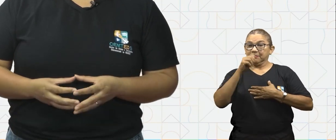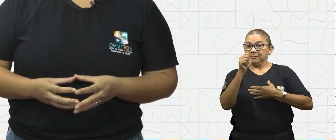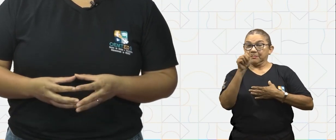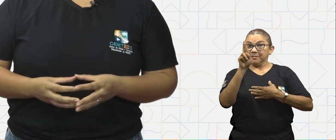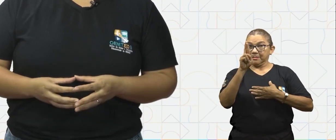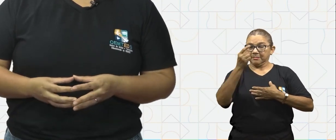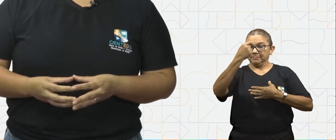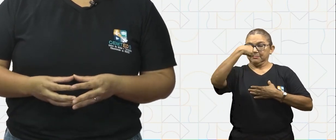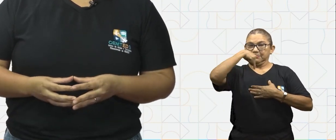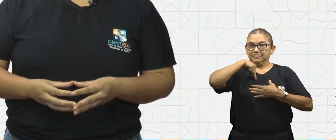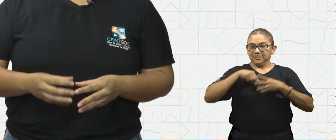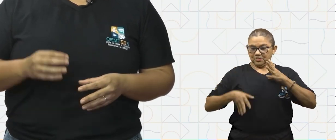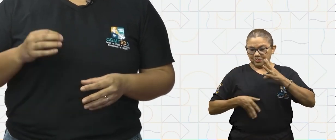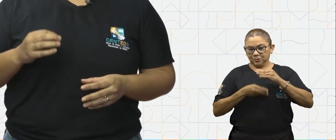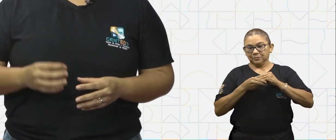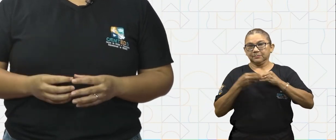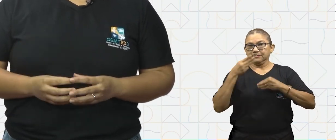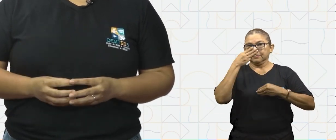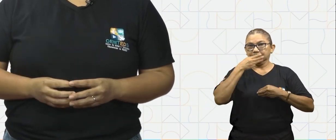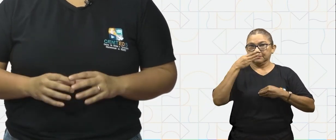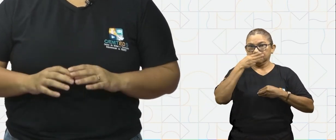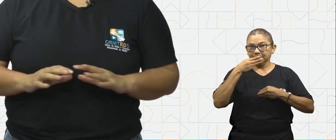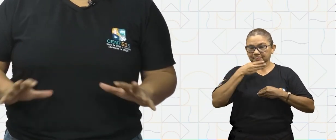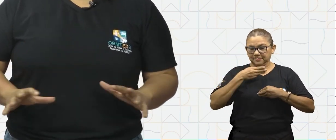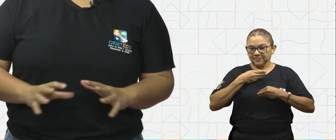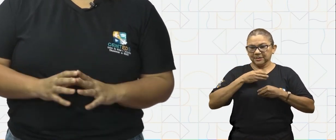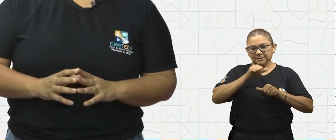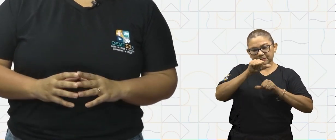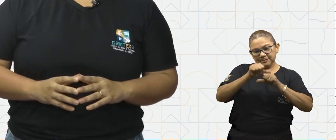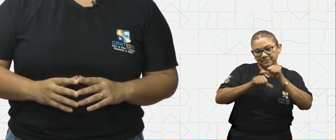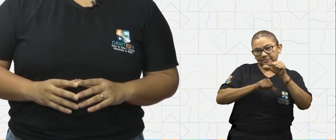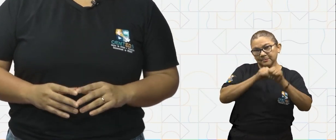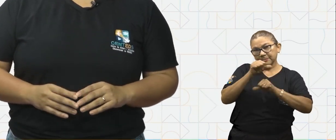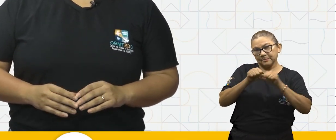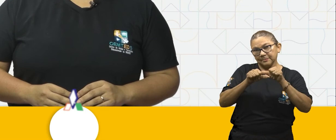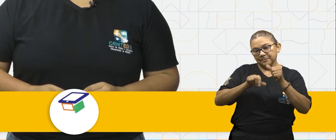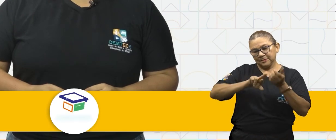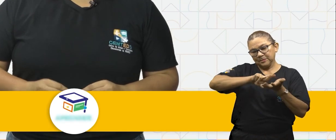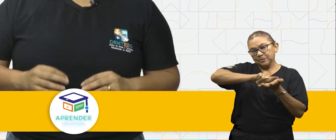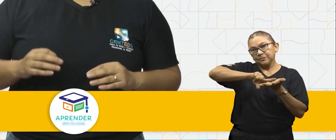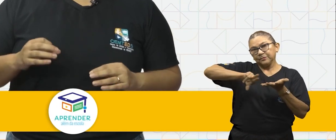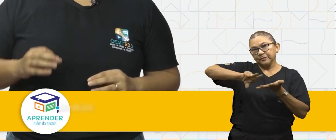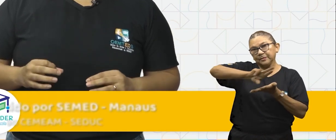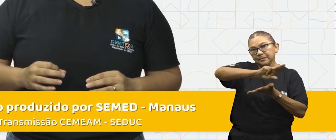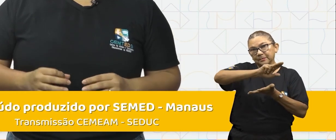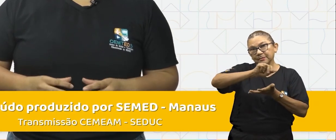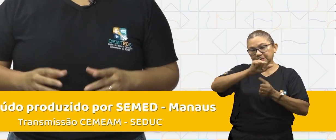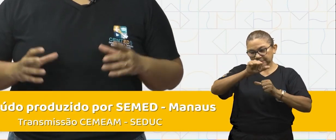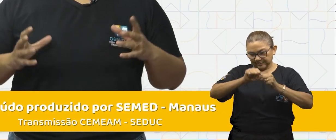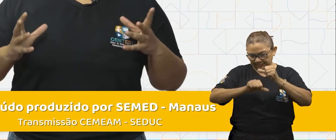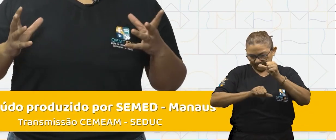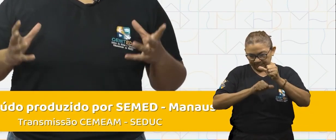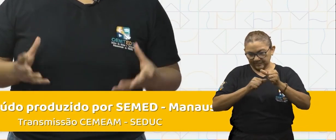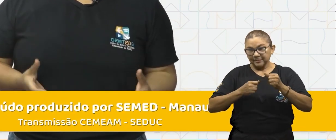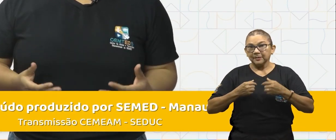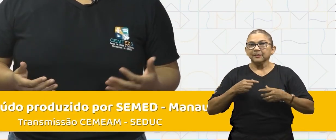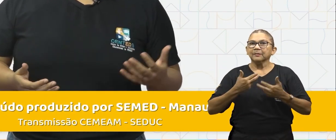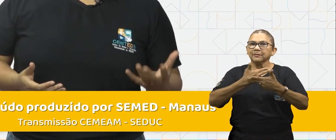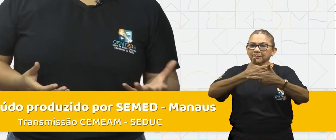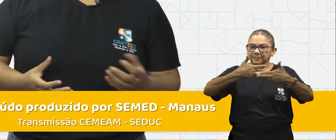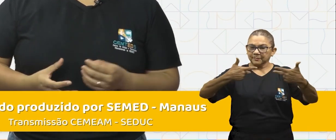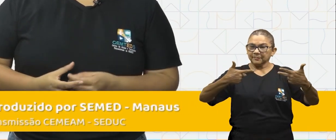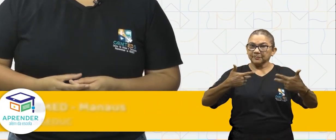carbônico e a energia necessária à realização de todas as atividades do corpo. Além disso, conhecemos